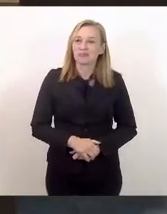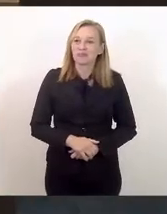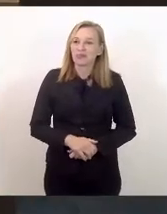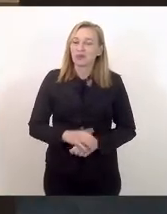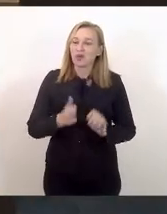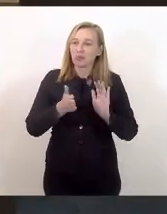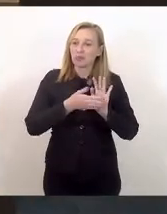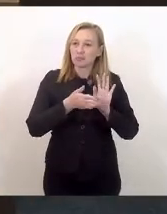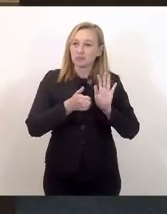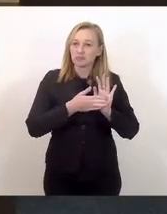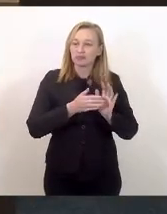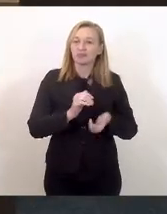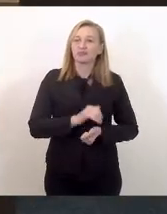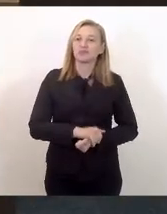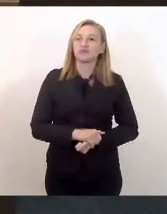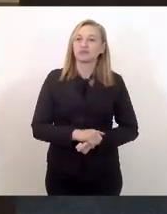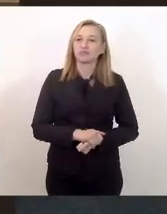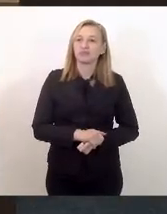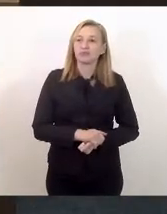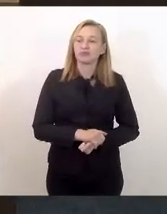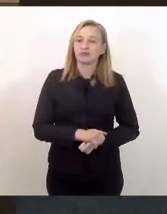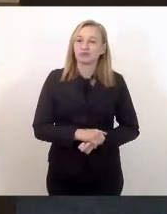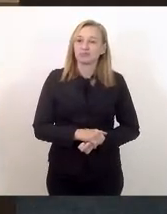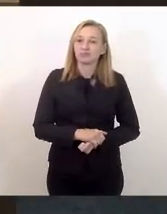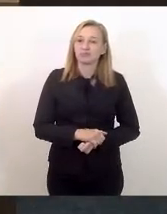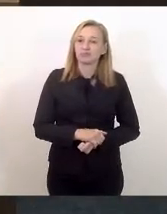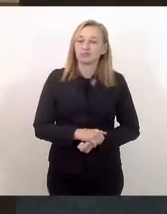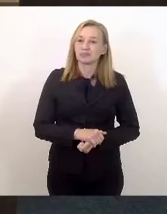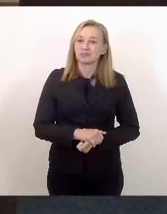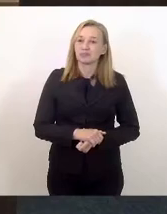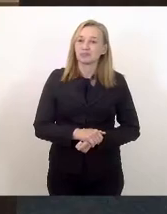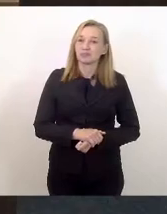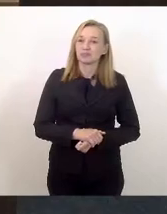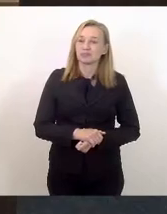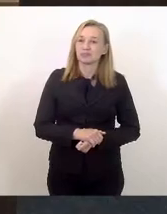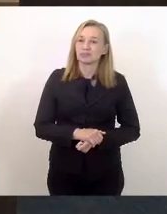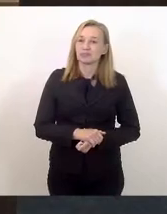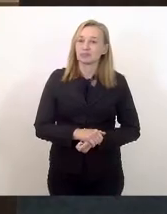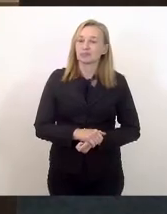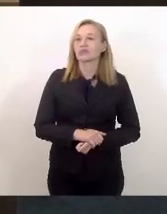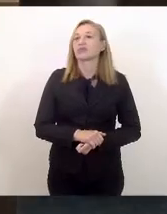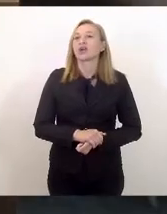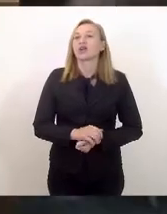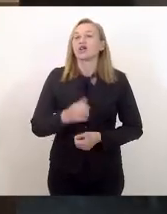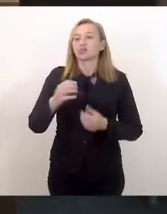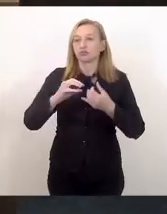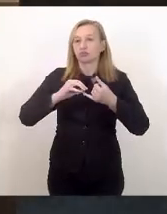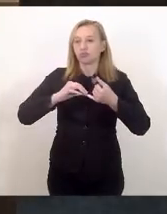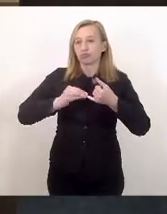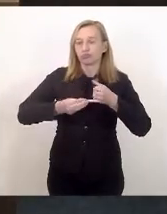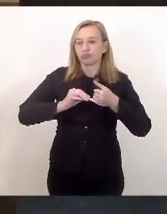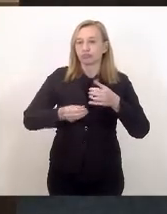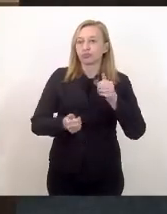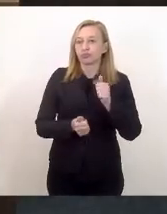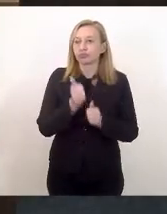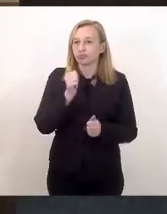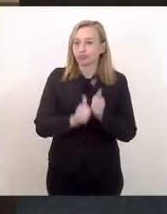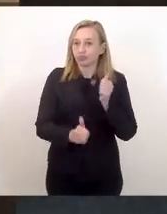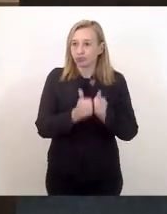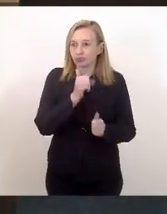propôs, né, isenção da cesta básica do arroz e feijão. E de uma forma sutil e